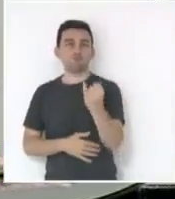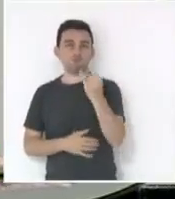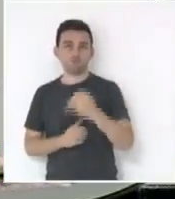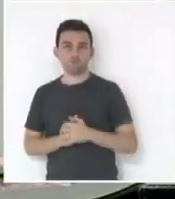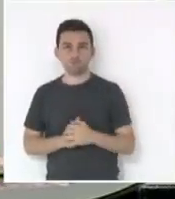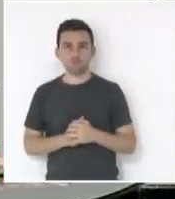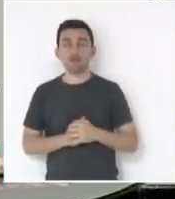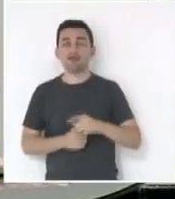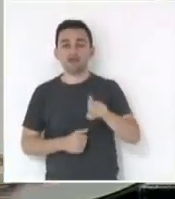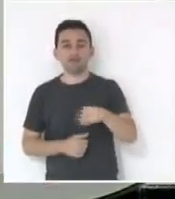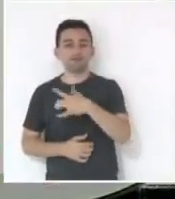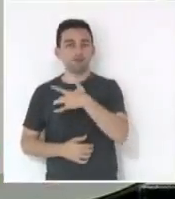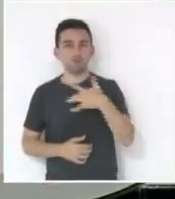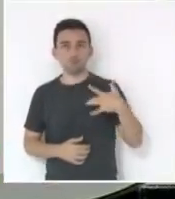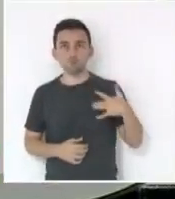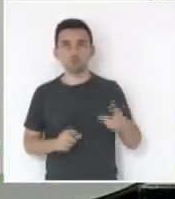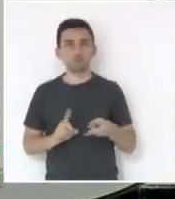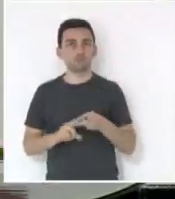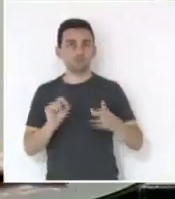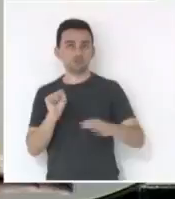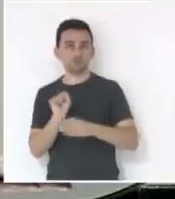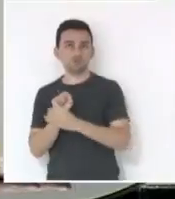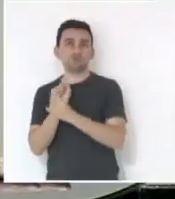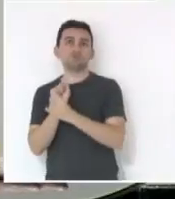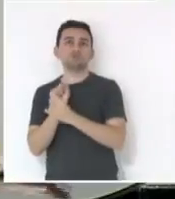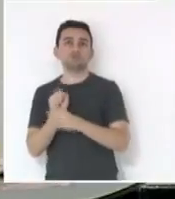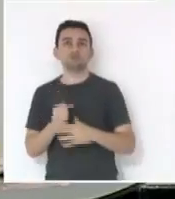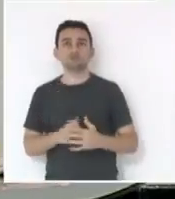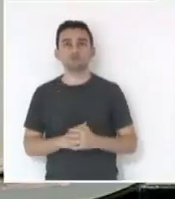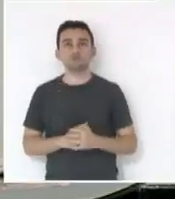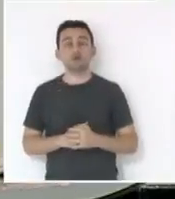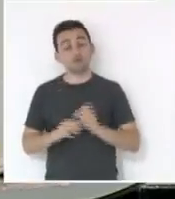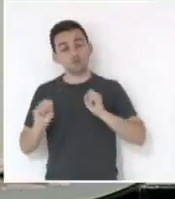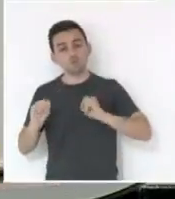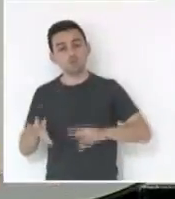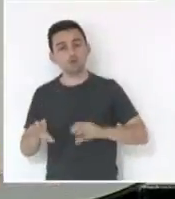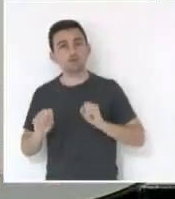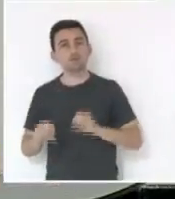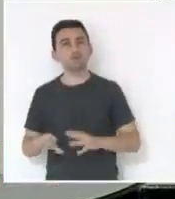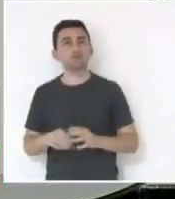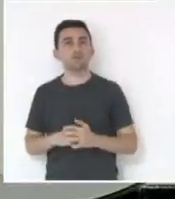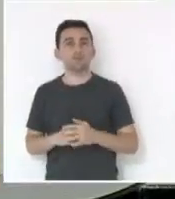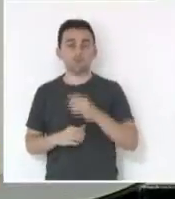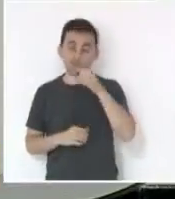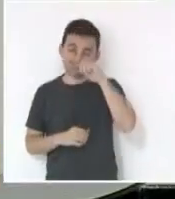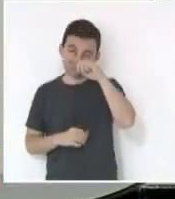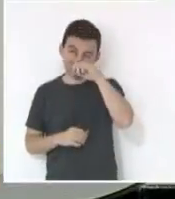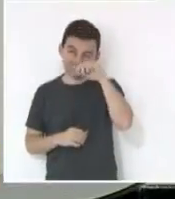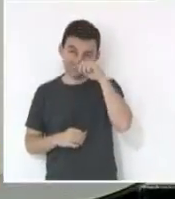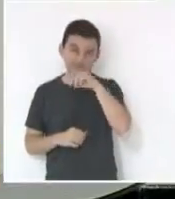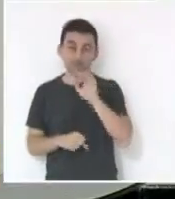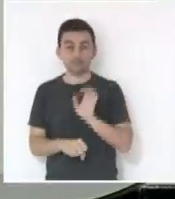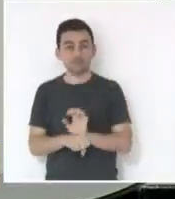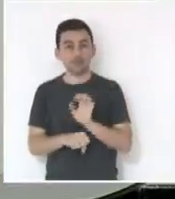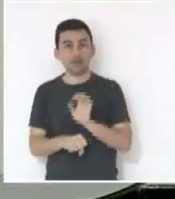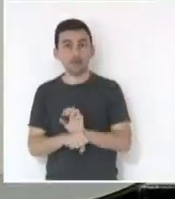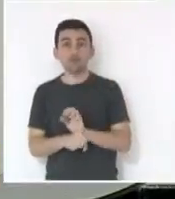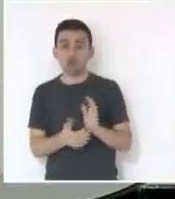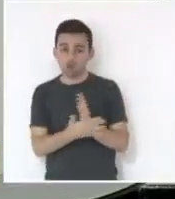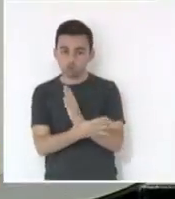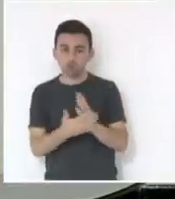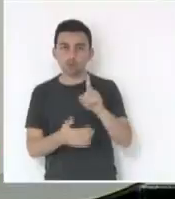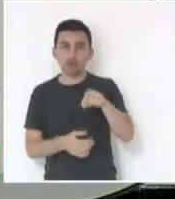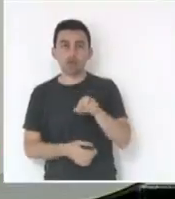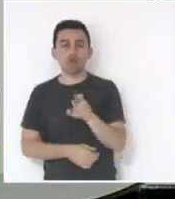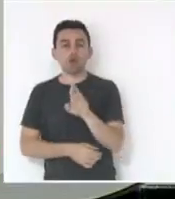da saúde, da segurança, poderíamos citar o mesmo da educação. Nós temos estados como Roraima, por exemplo, que